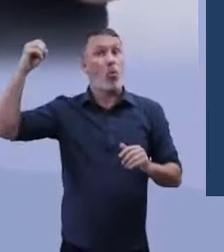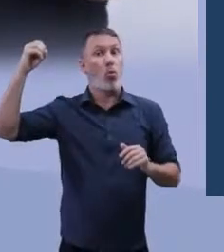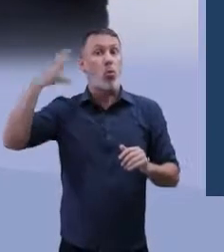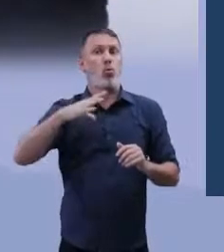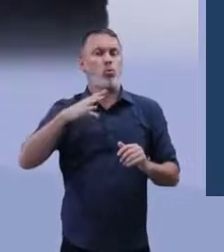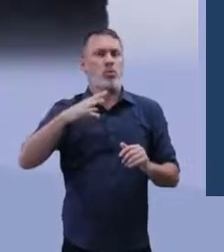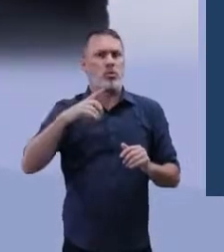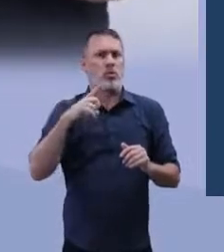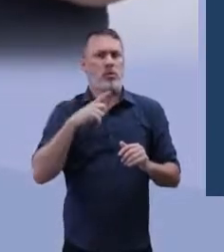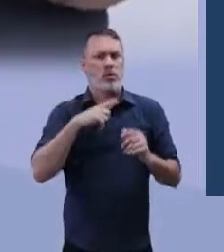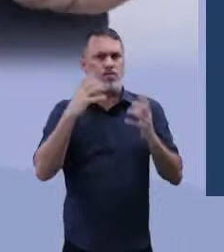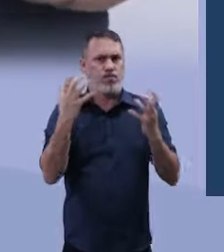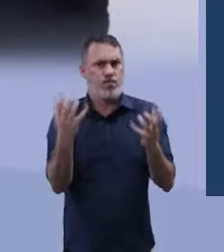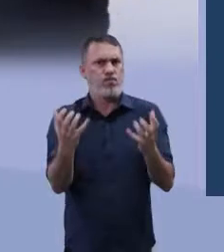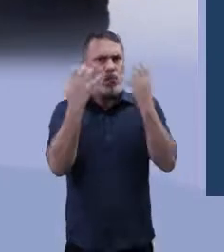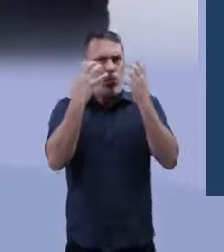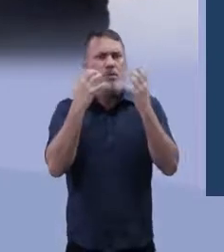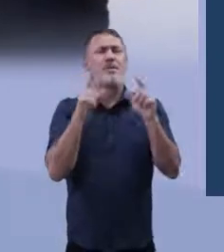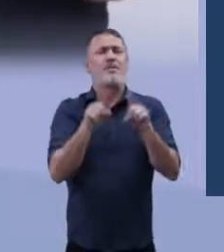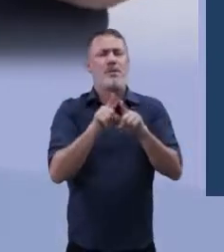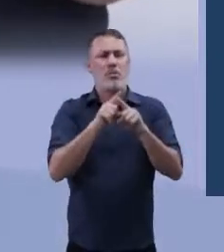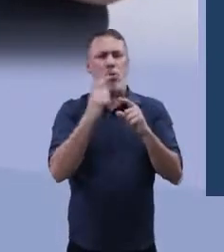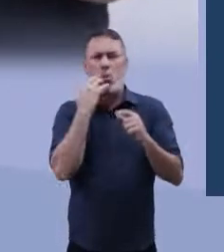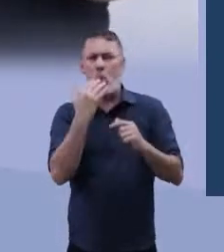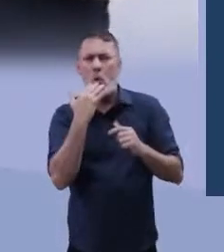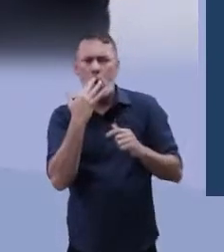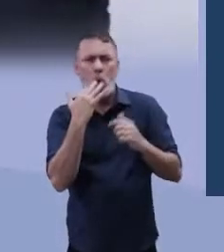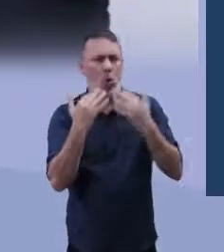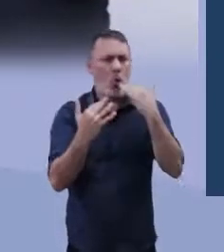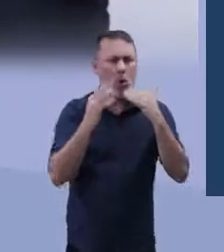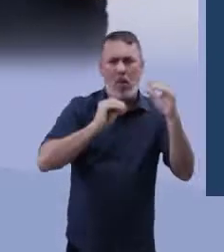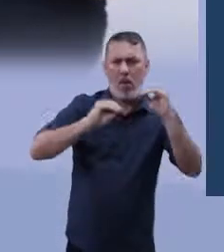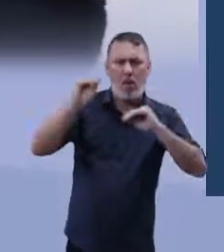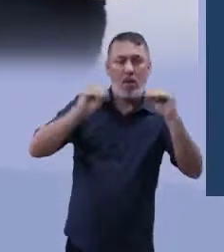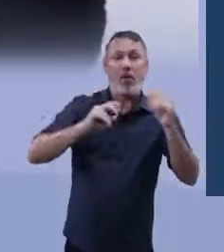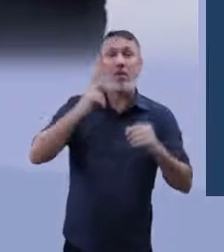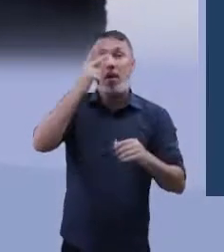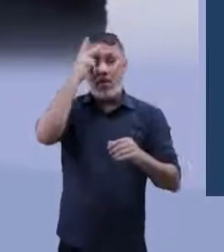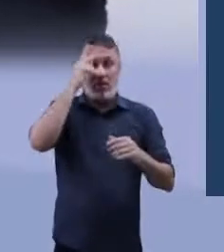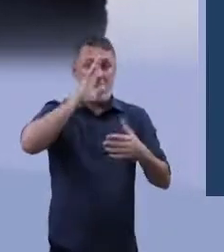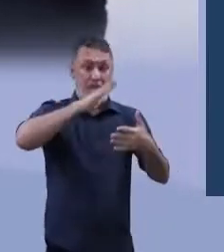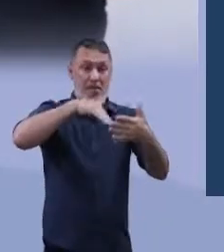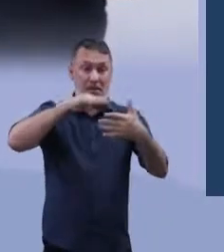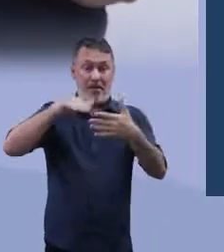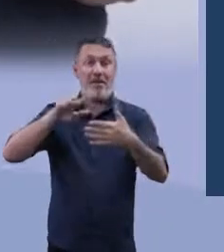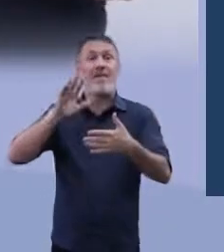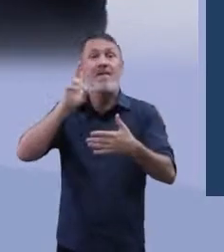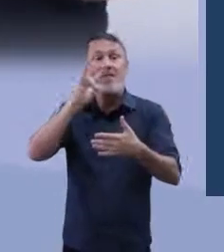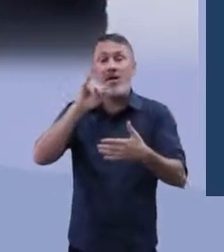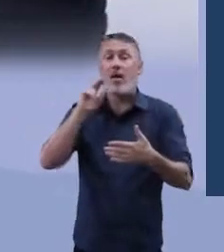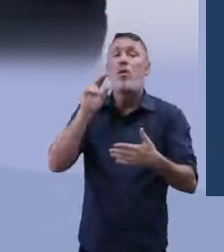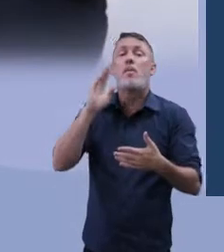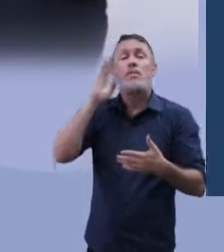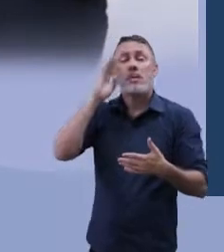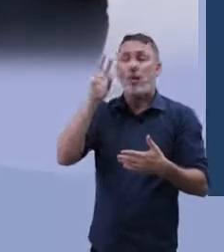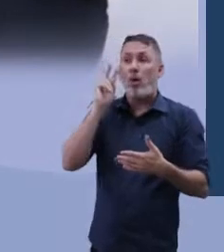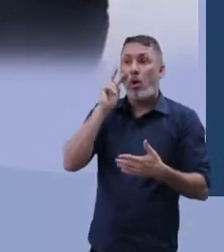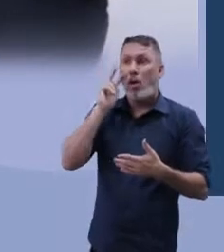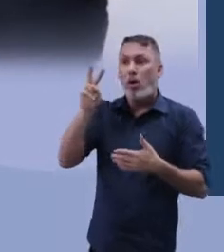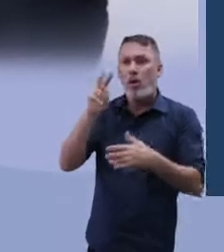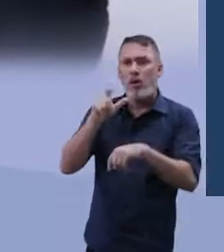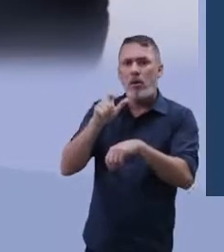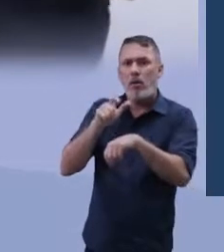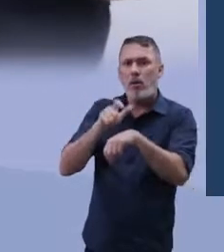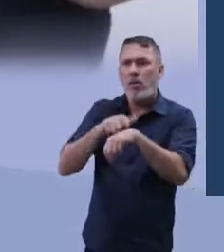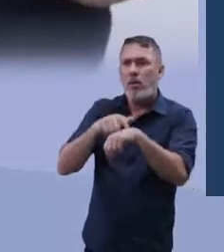luz muito vibrante, muito colorido. O artista se preocupa em captar aquele momento,